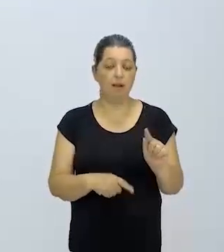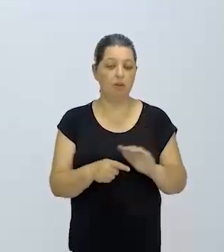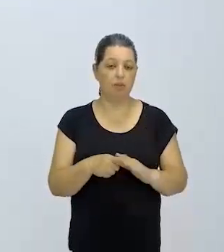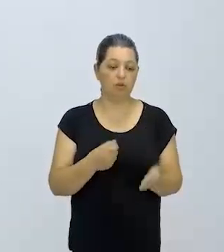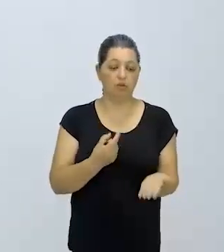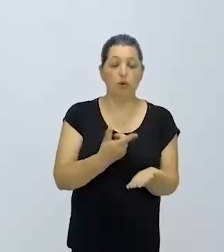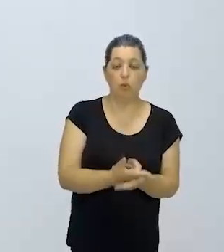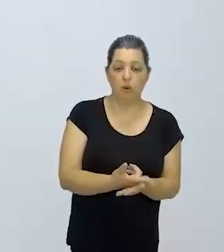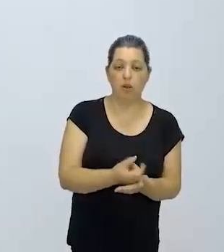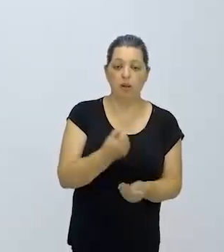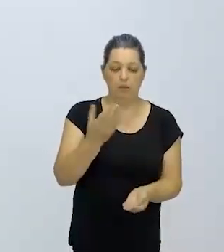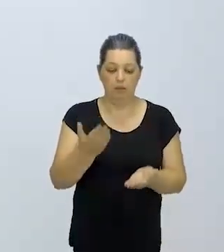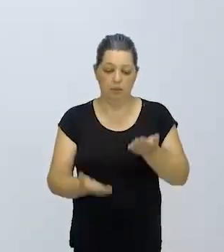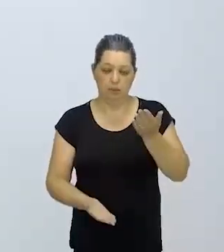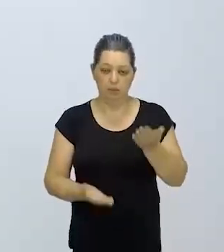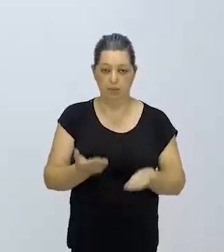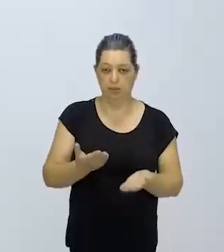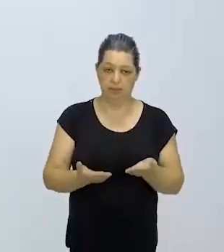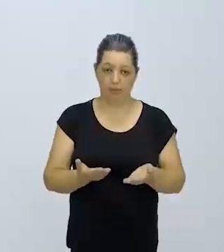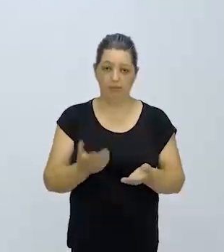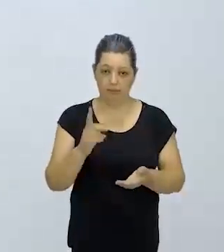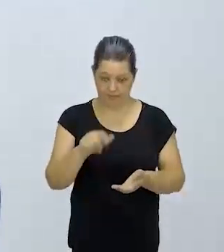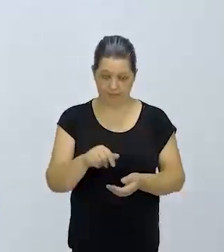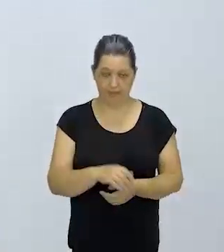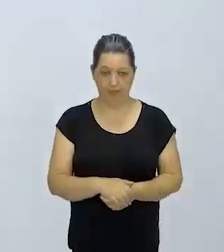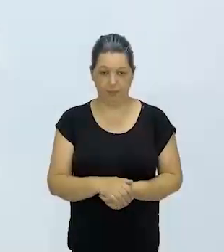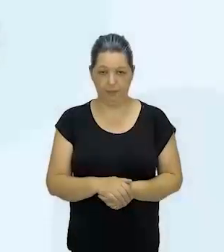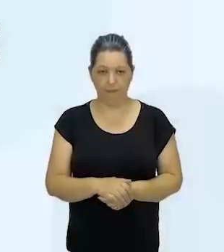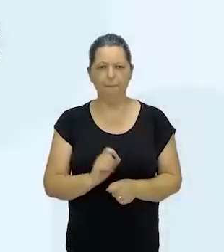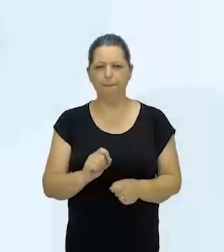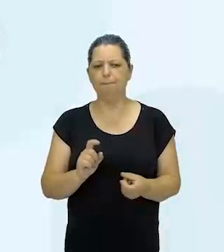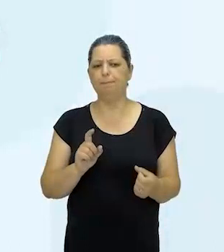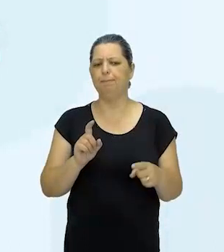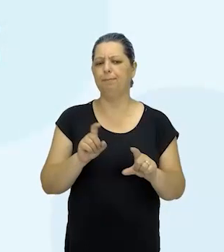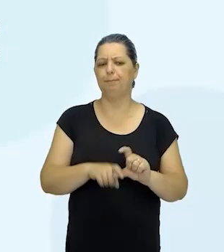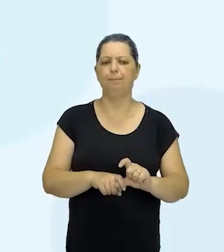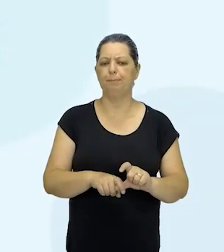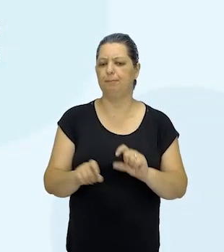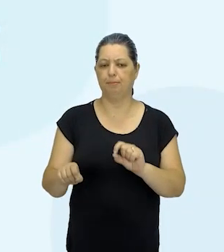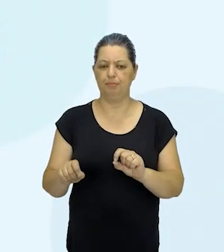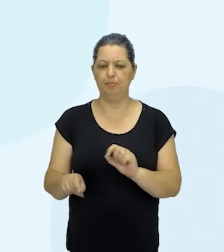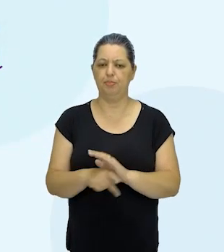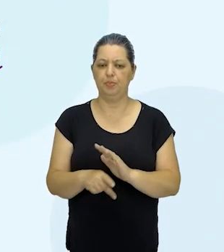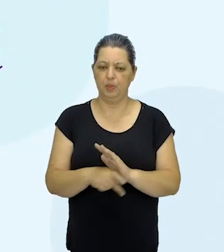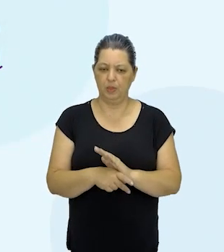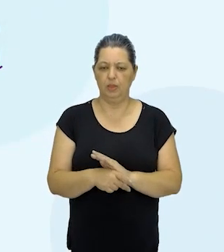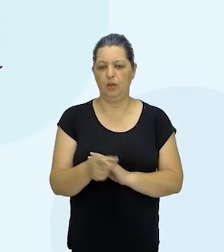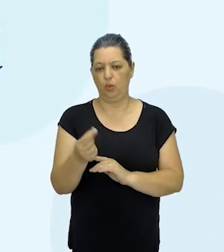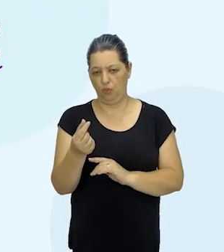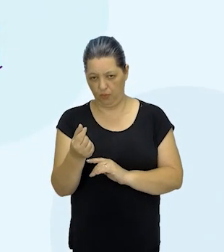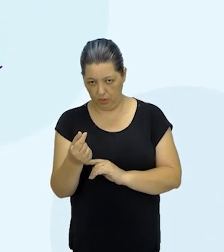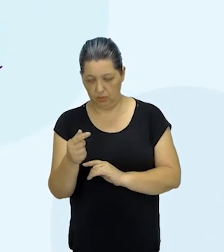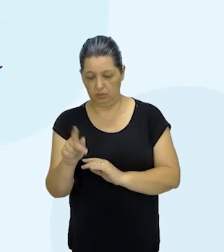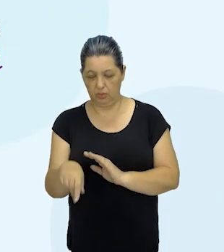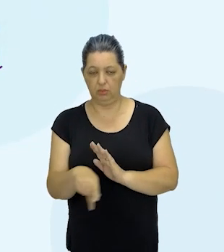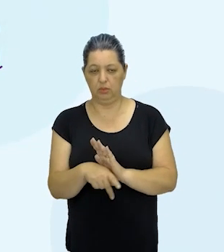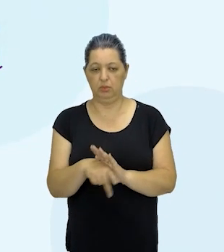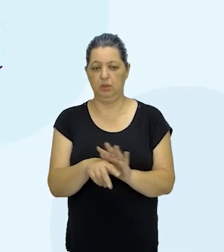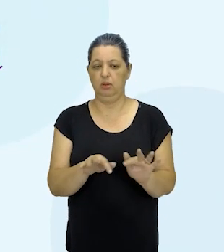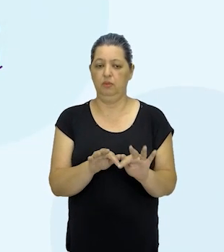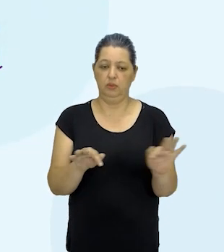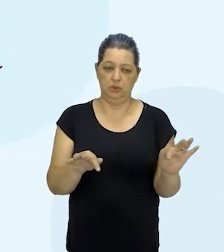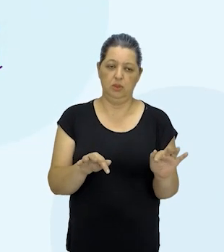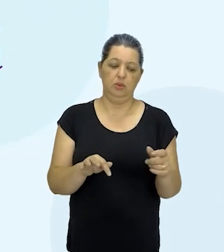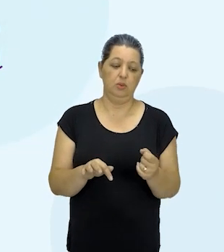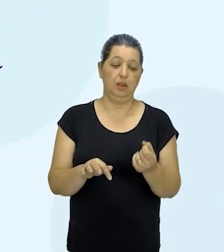depender da quantidade de compra. Ah, então quem depende de quem? O preço que está em função da quantidade. Quanto